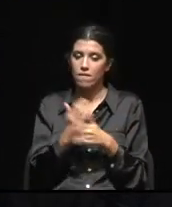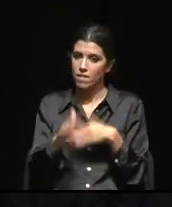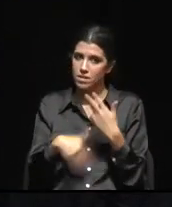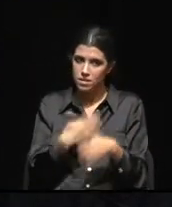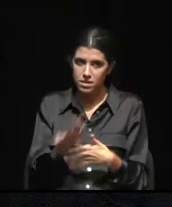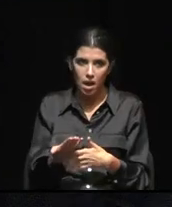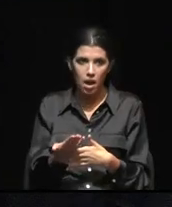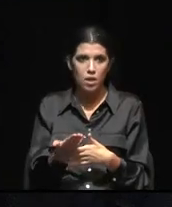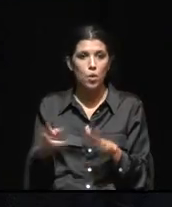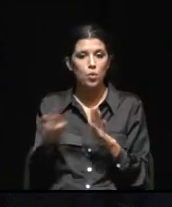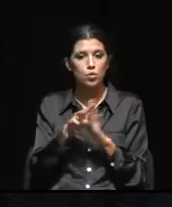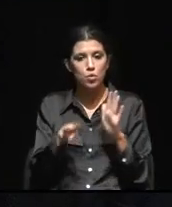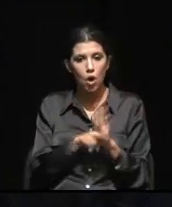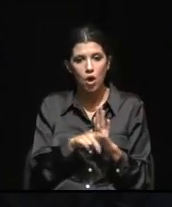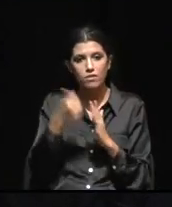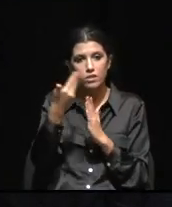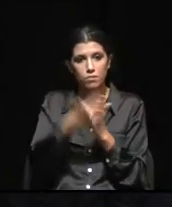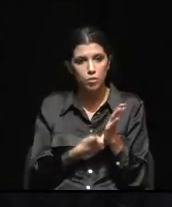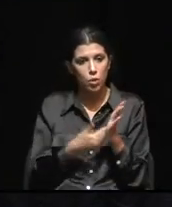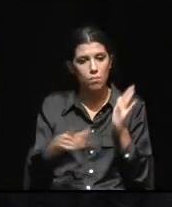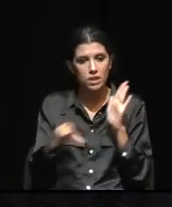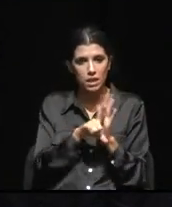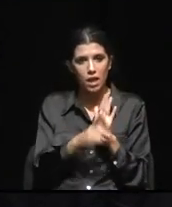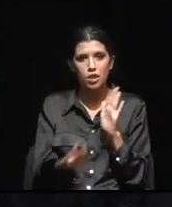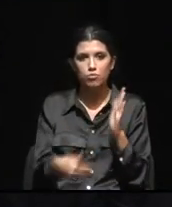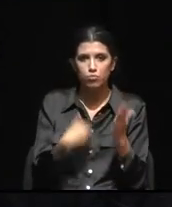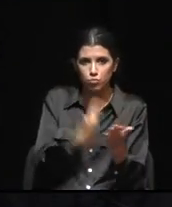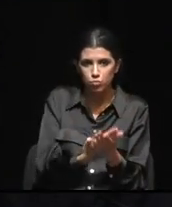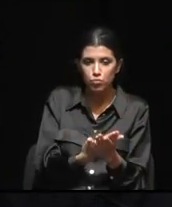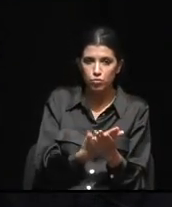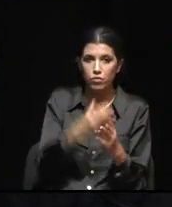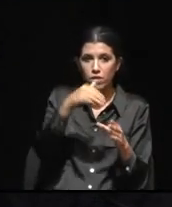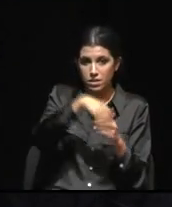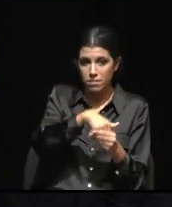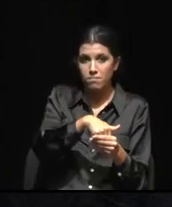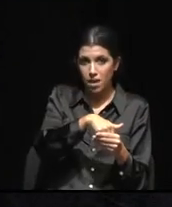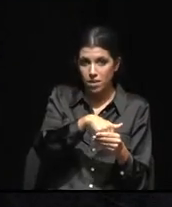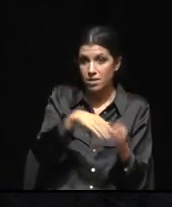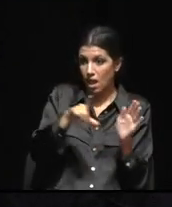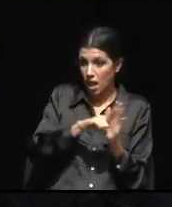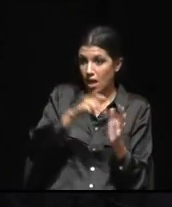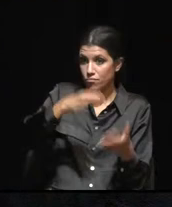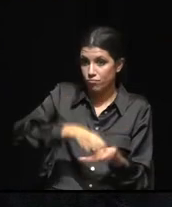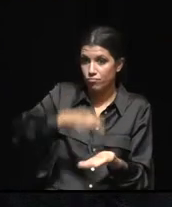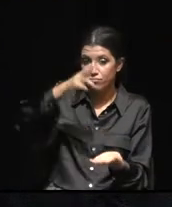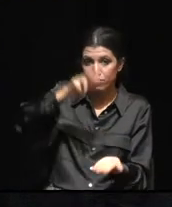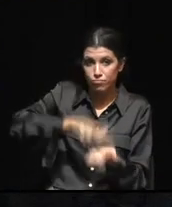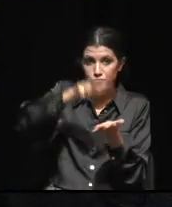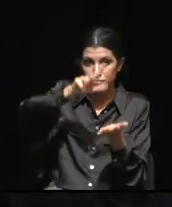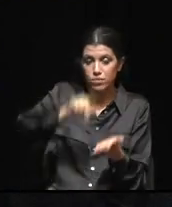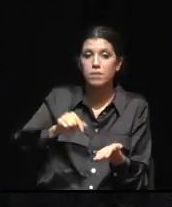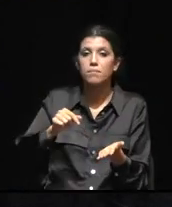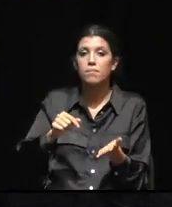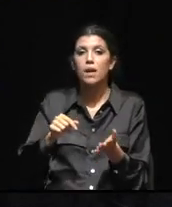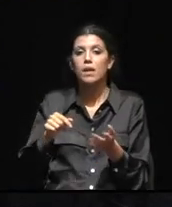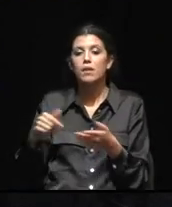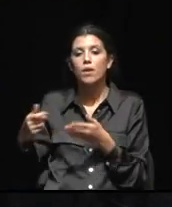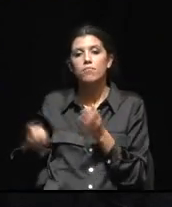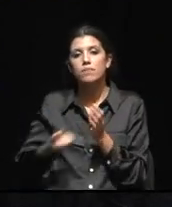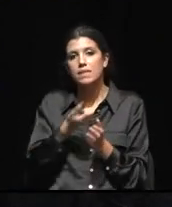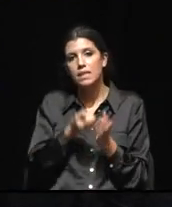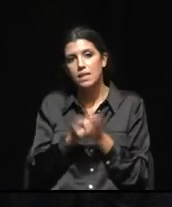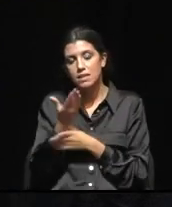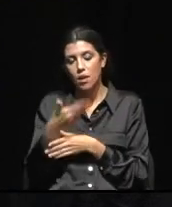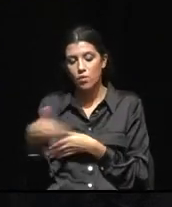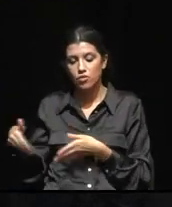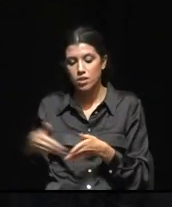com inúmeras normas e diplomas legislativos que integram o nosso quadro legal bem como a definição e implementação de estratégias